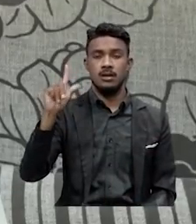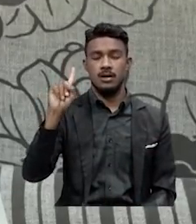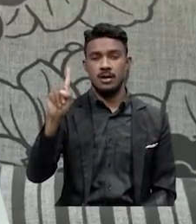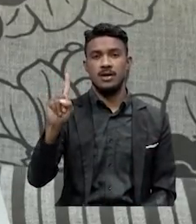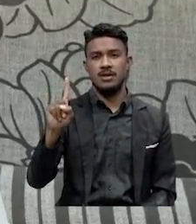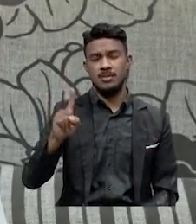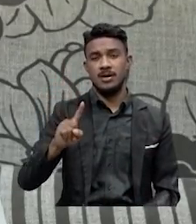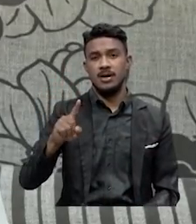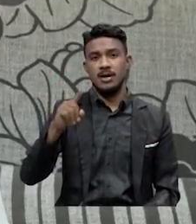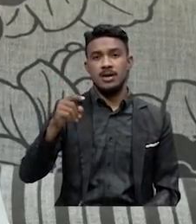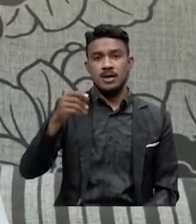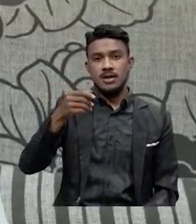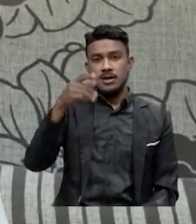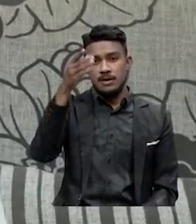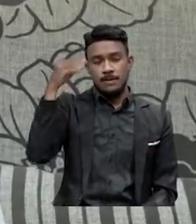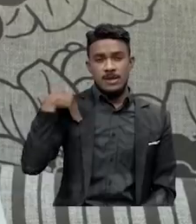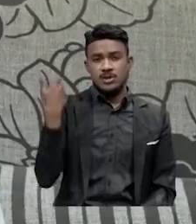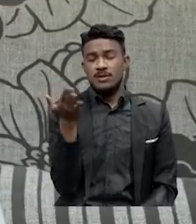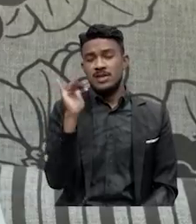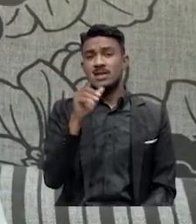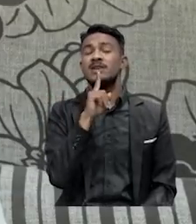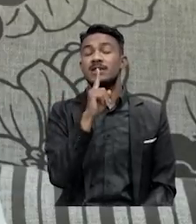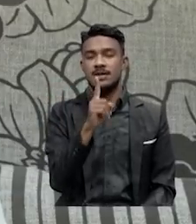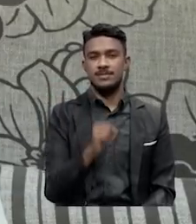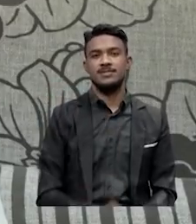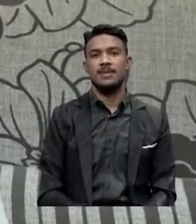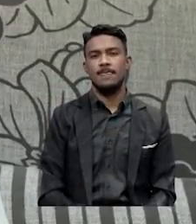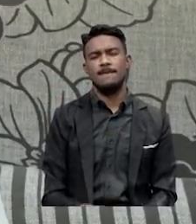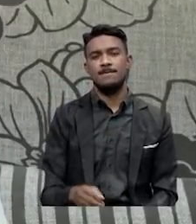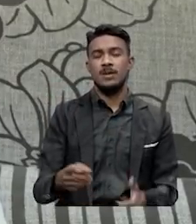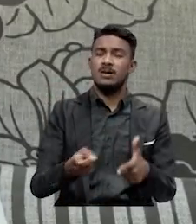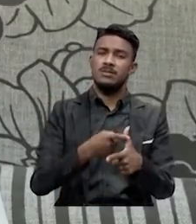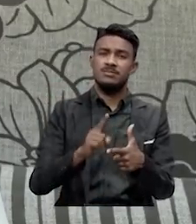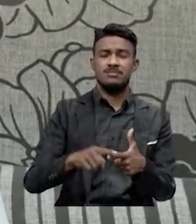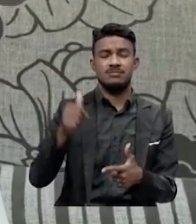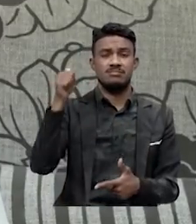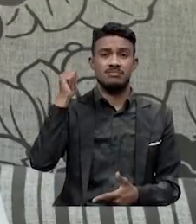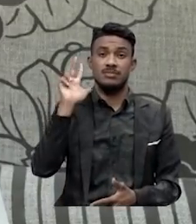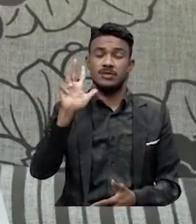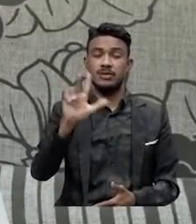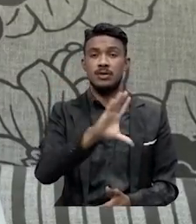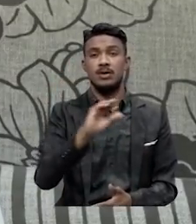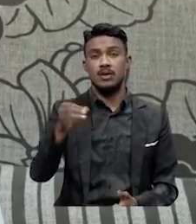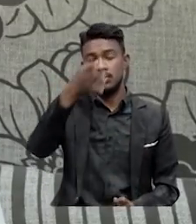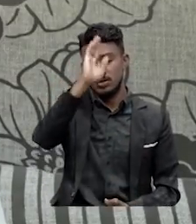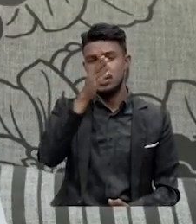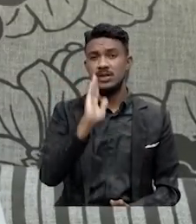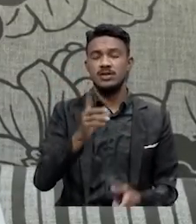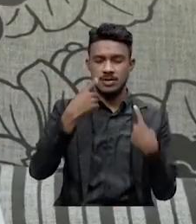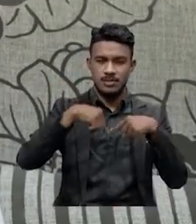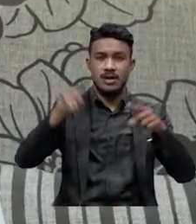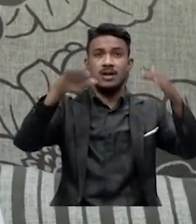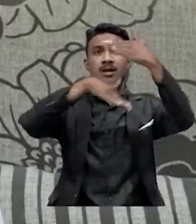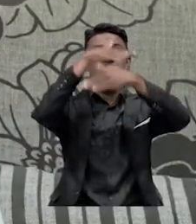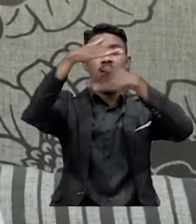tebes. Foi da iha Orbero Gorbentul iha lorong Ascensão do Senhor ne. Jesus sai bala leani maka